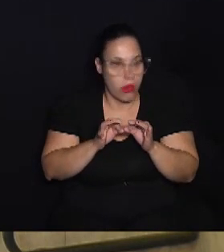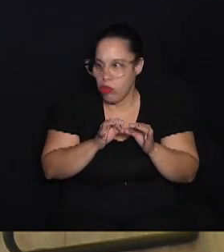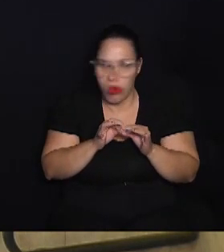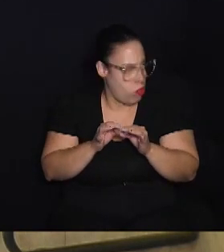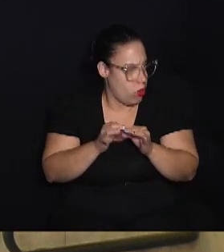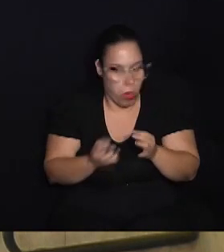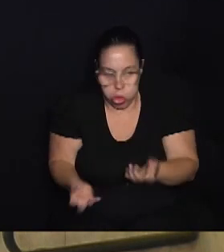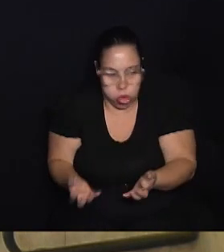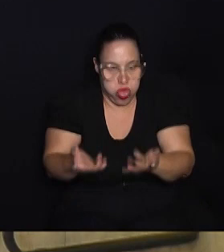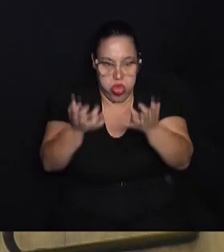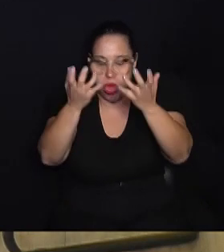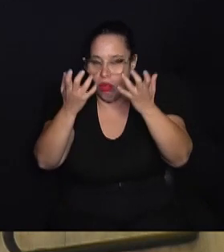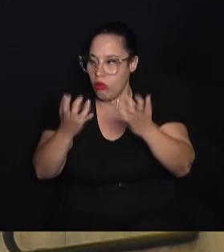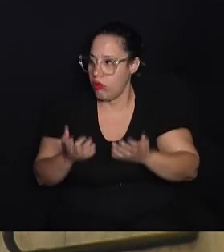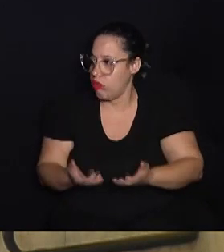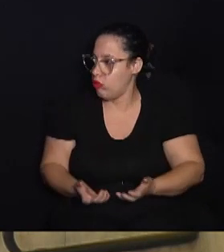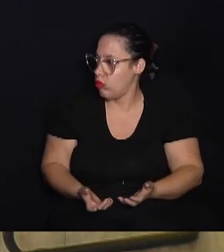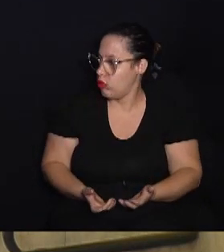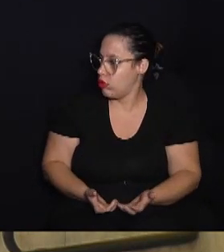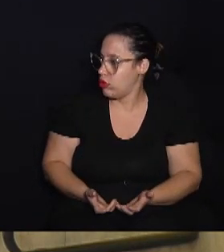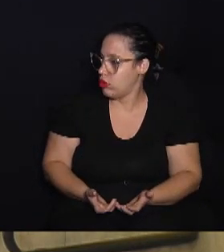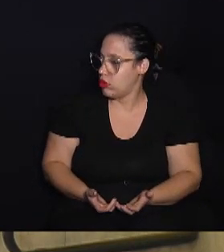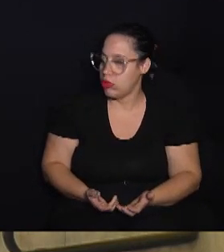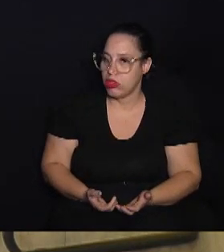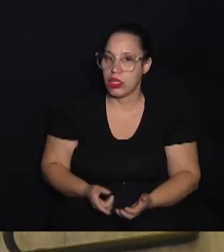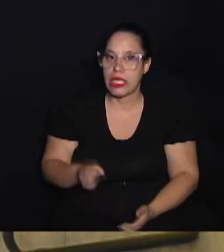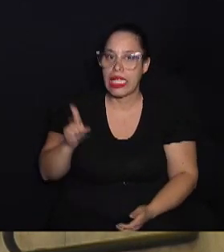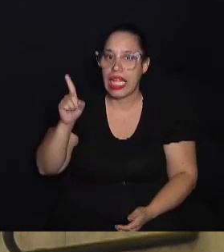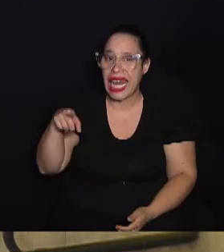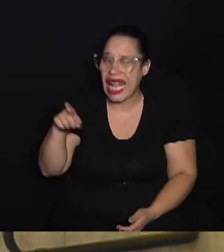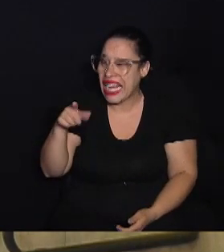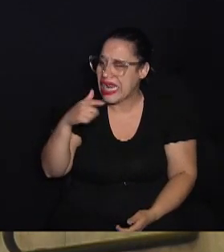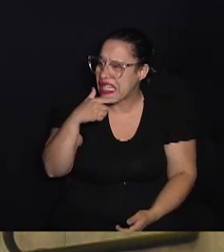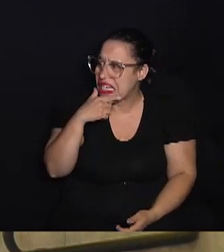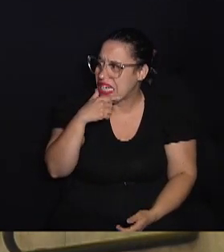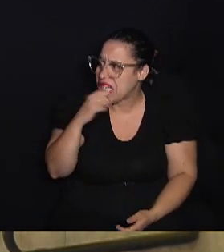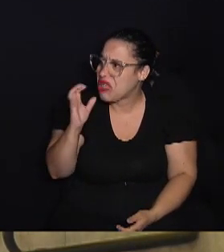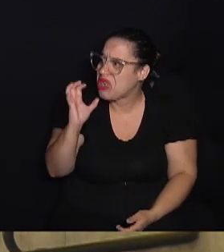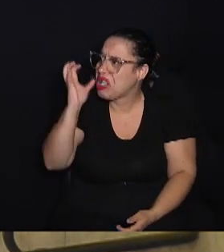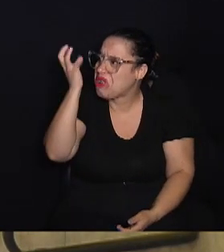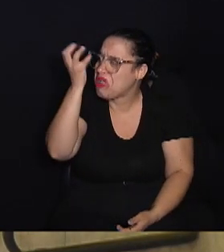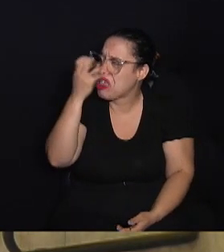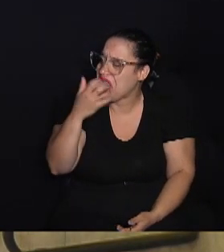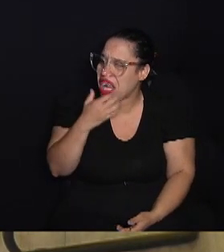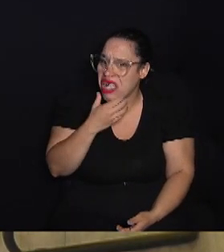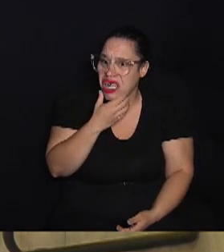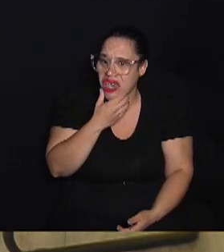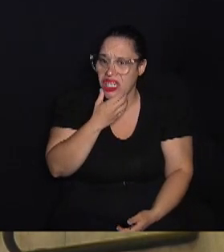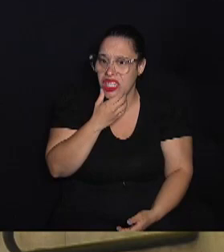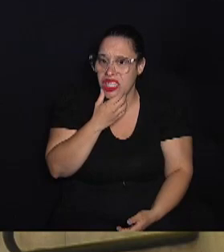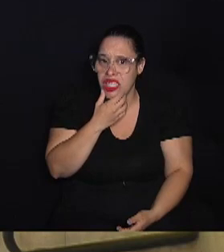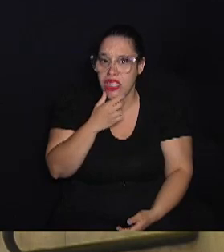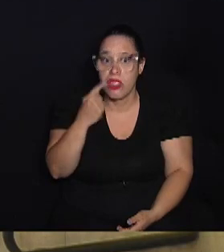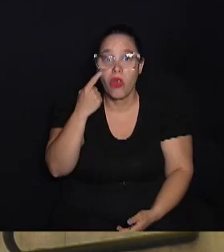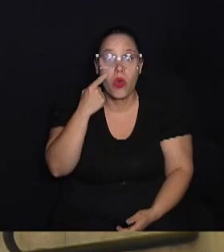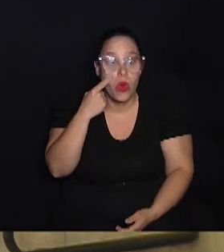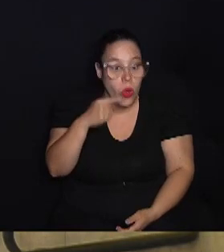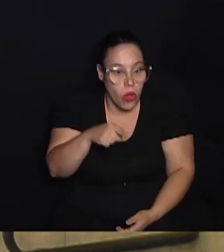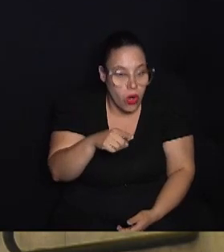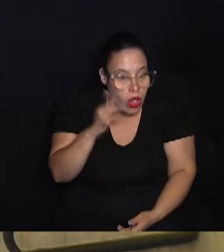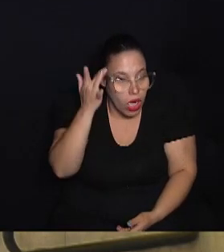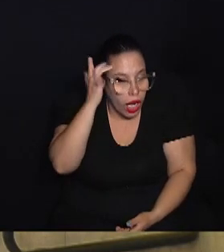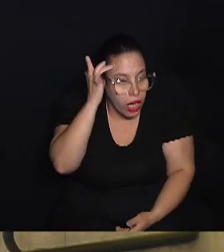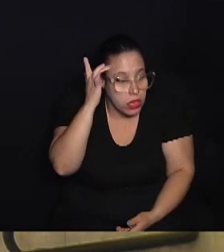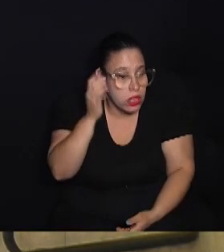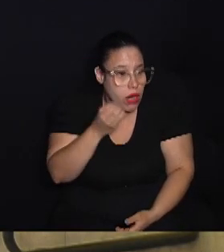ele volta a ter um grande efeito. É isso que acontece quando vocês estão, olha, a gente achou que estava